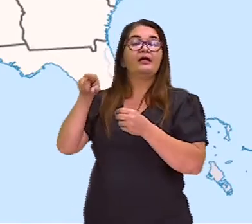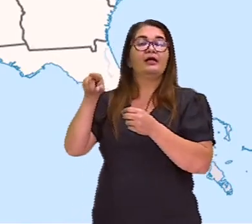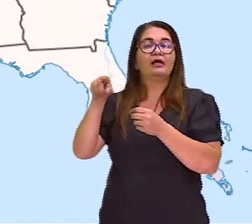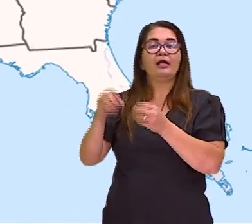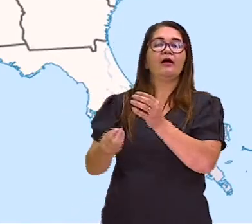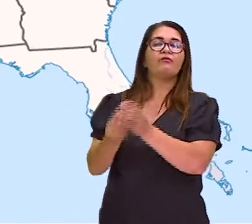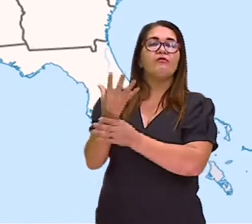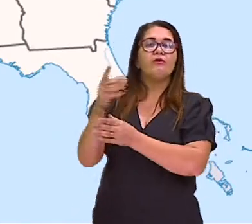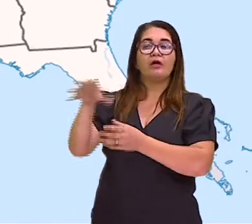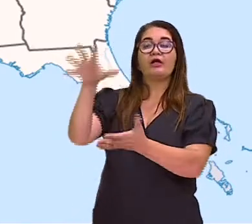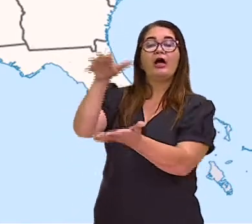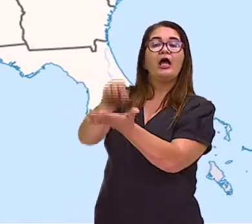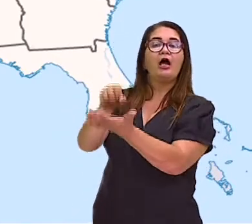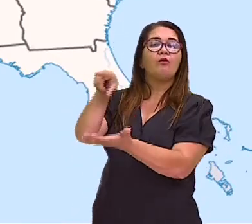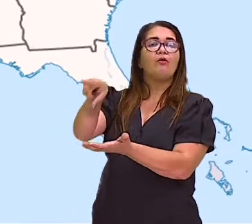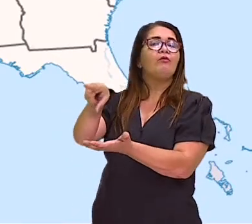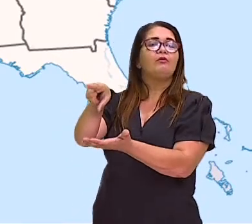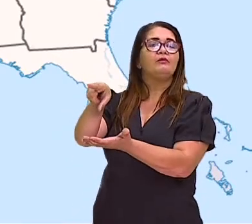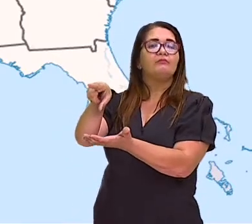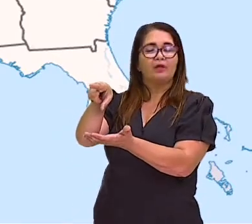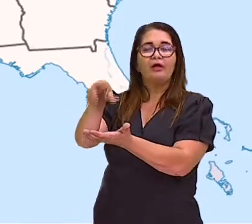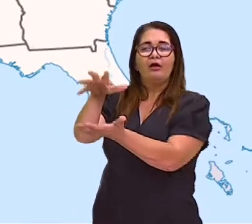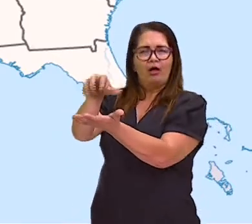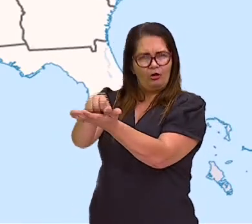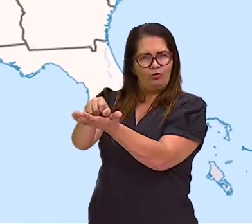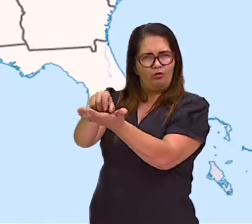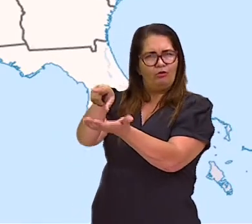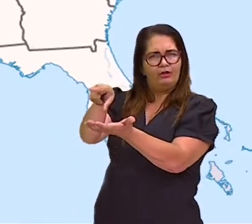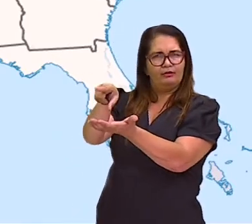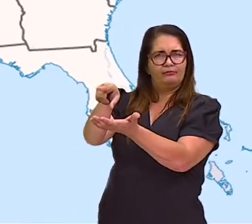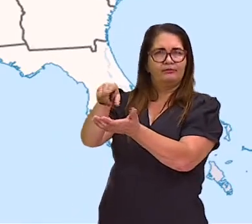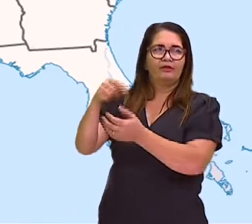primeira colônia em homenagem a ela, como está aqui no mapa,